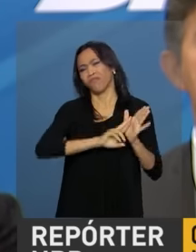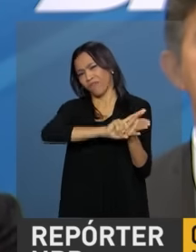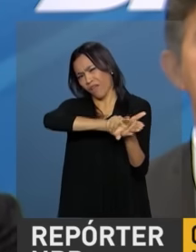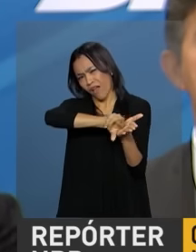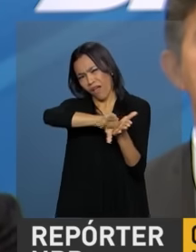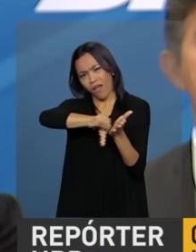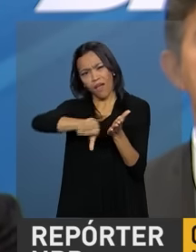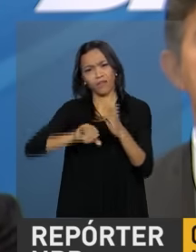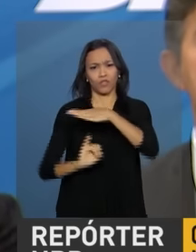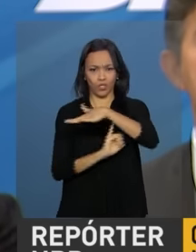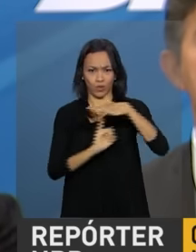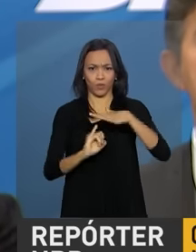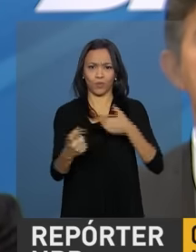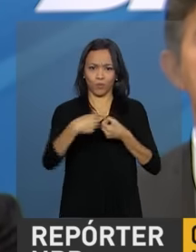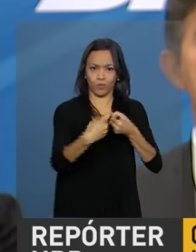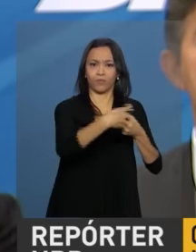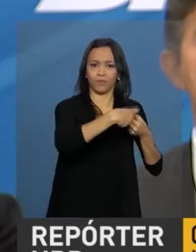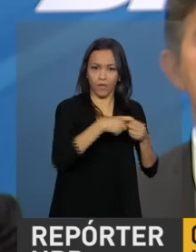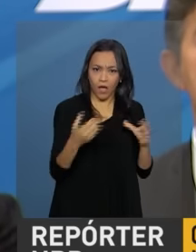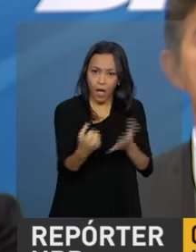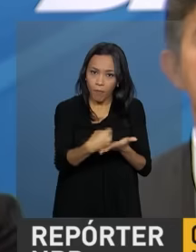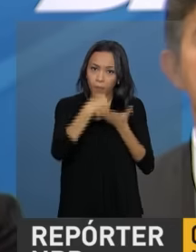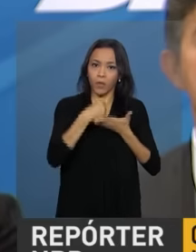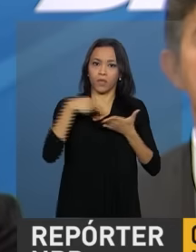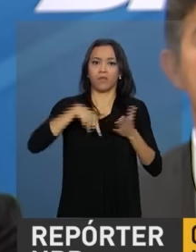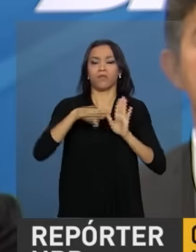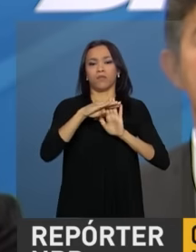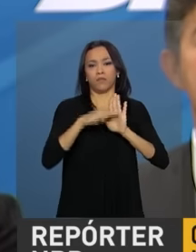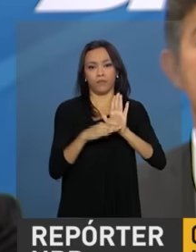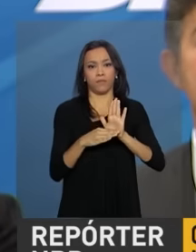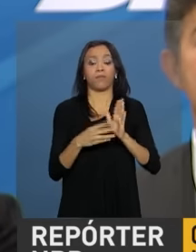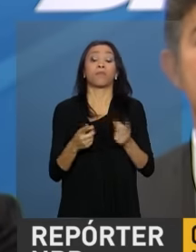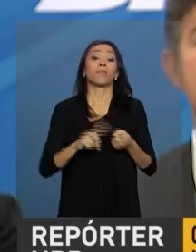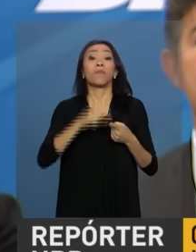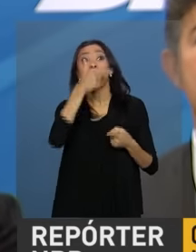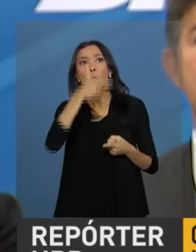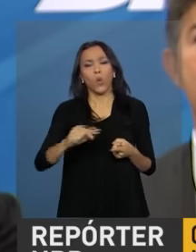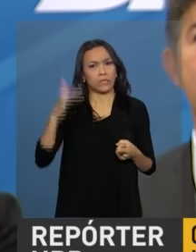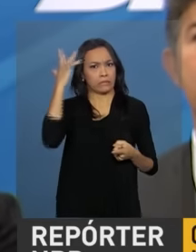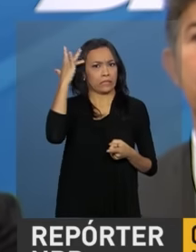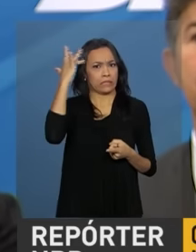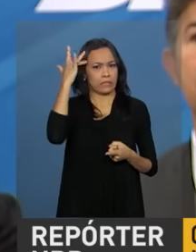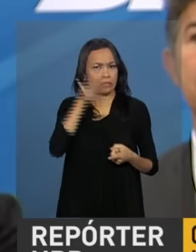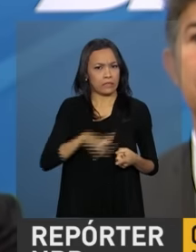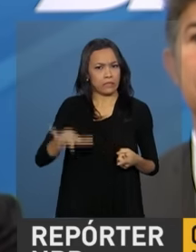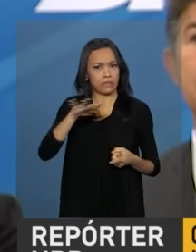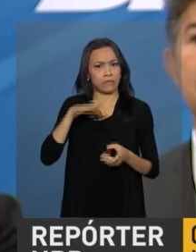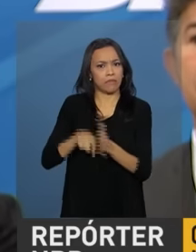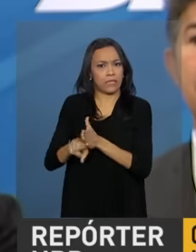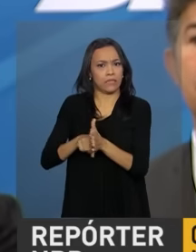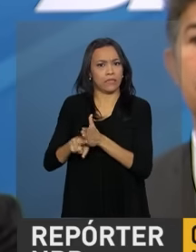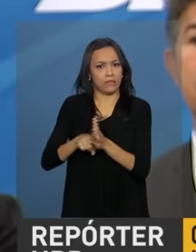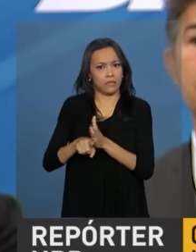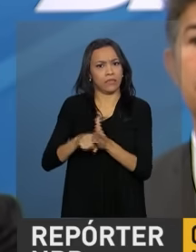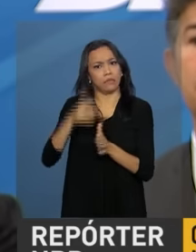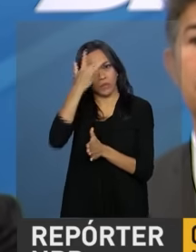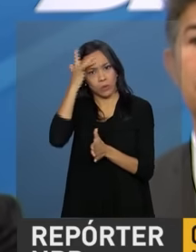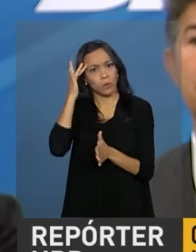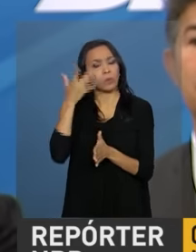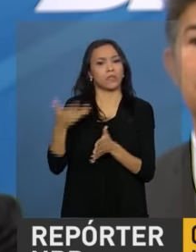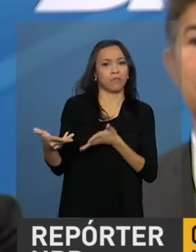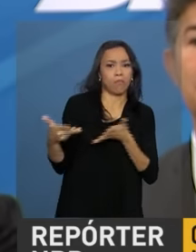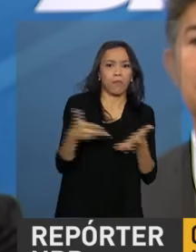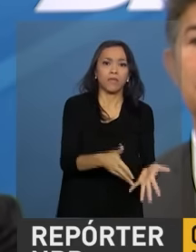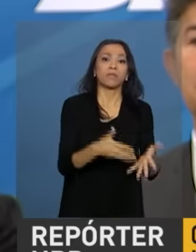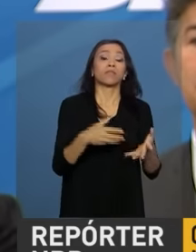outras. Teremos ao nosso lado grandes referências da pesquisa, como eu já citei antes, e ainda a participação